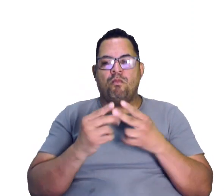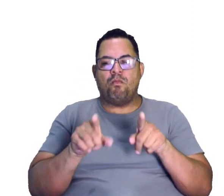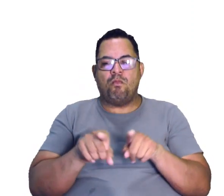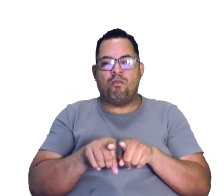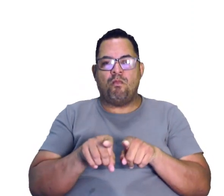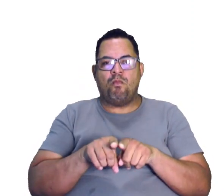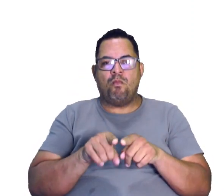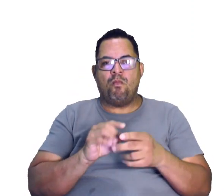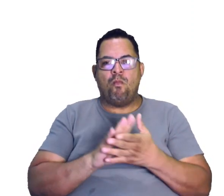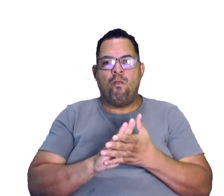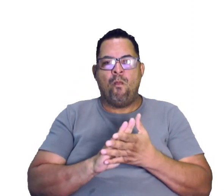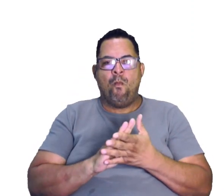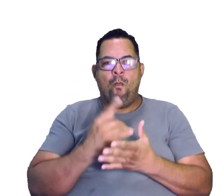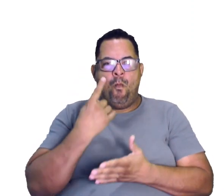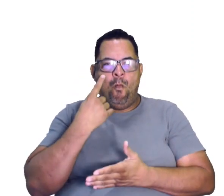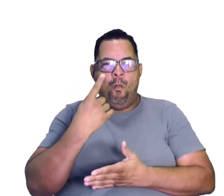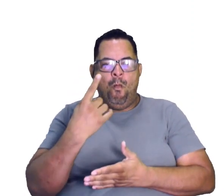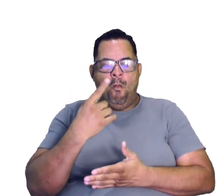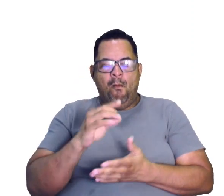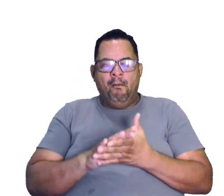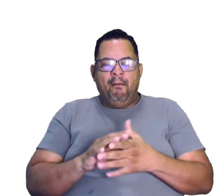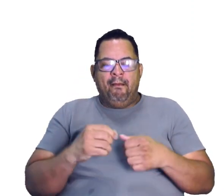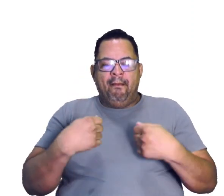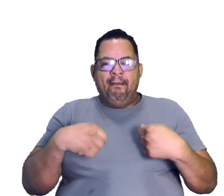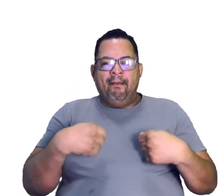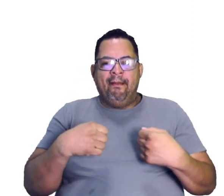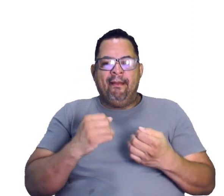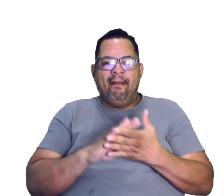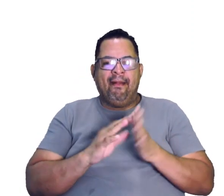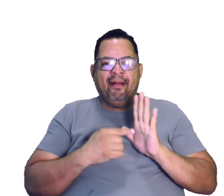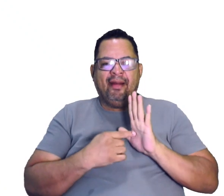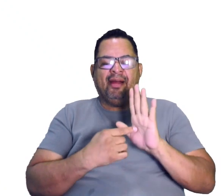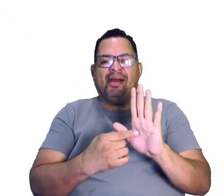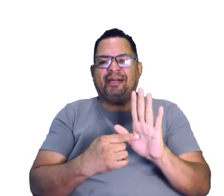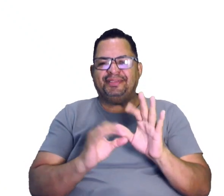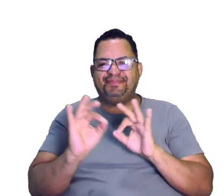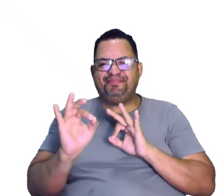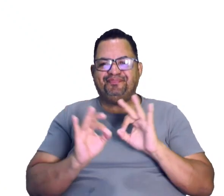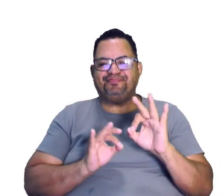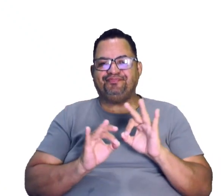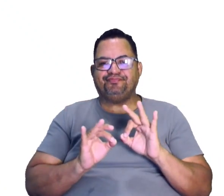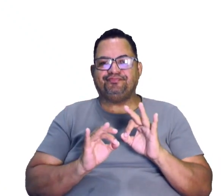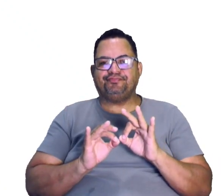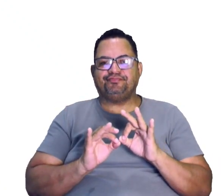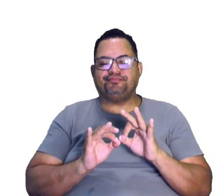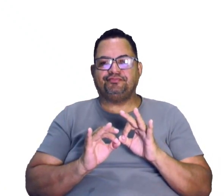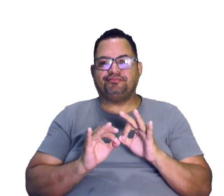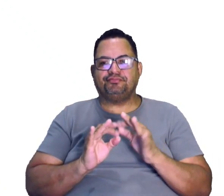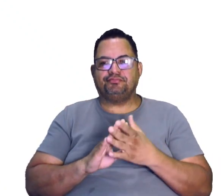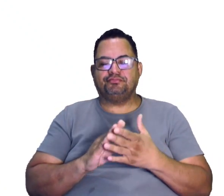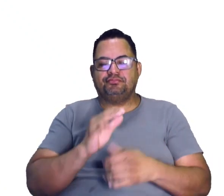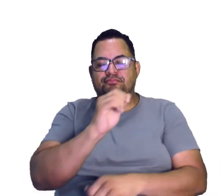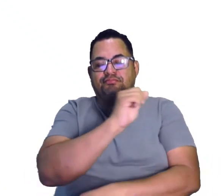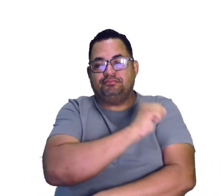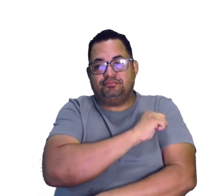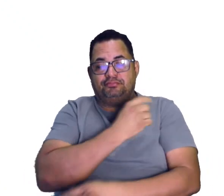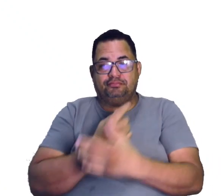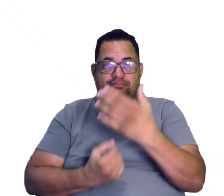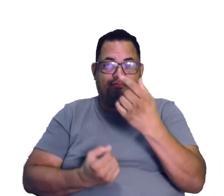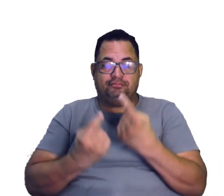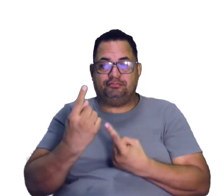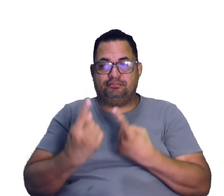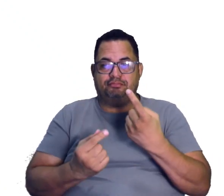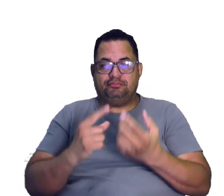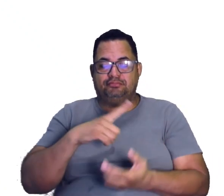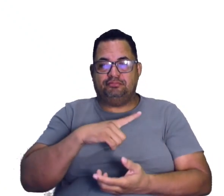também é uma grandeza, como a gente viu, e a gente também precisa expressar. E alguns estudantes, algumas pessoas, eles